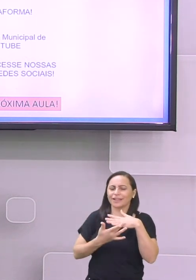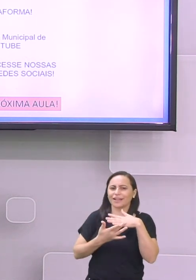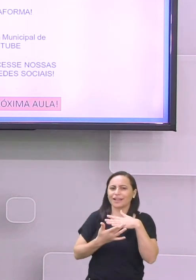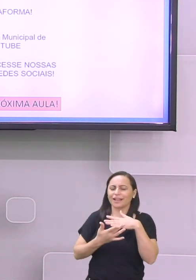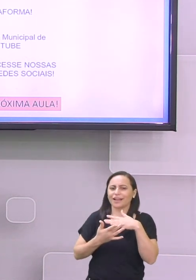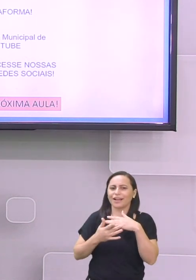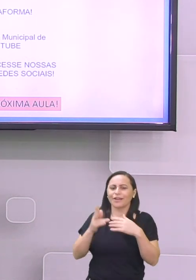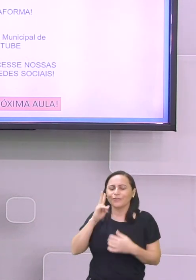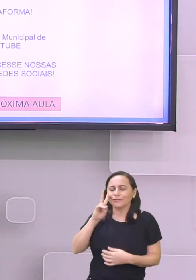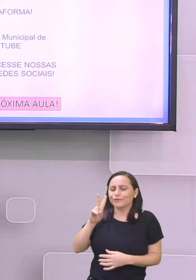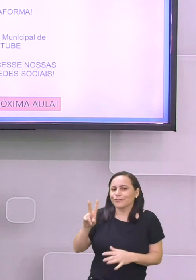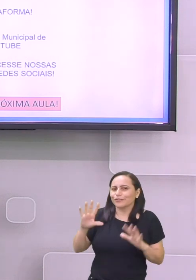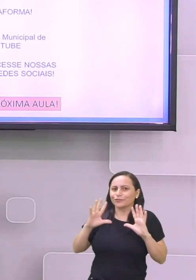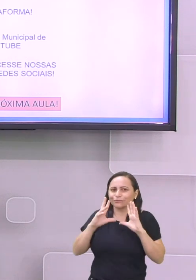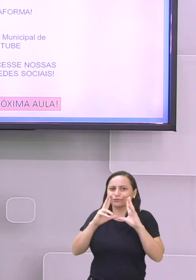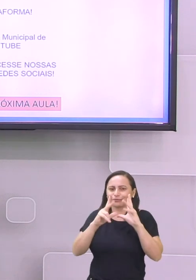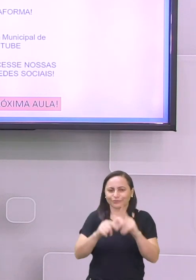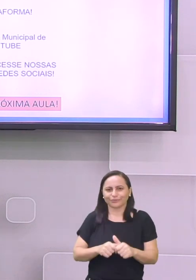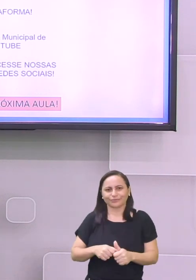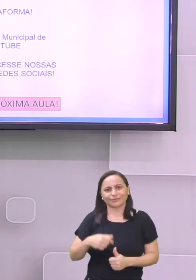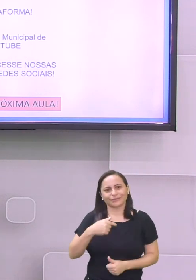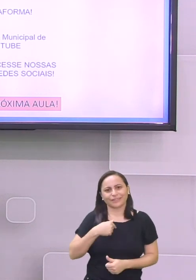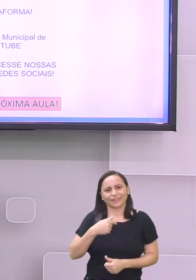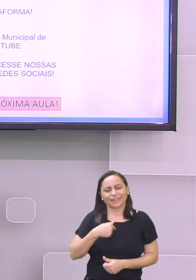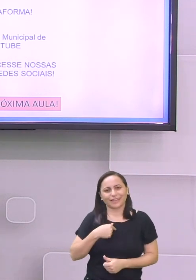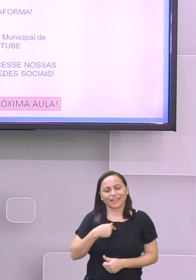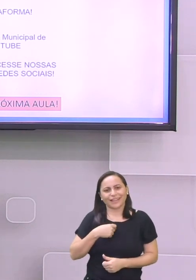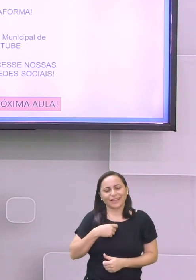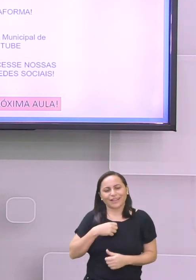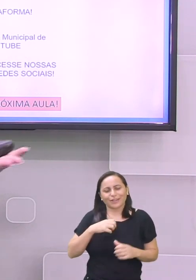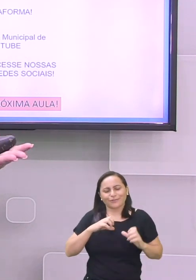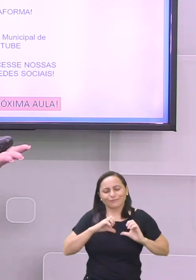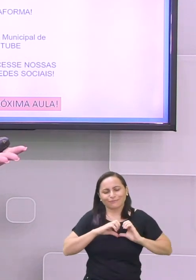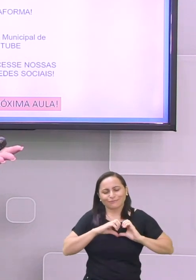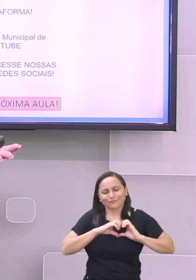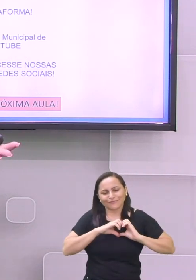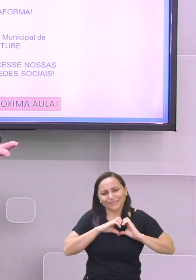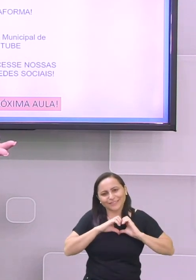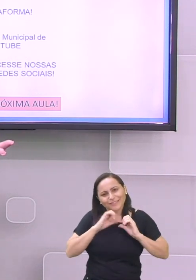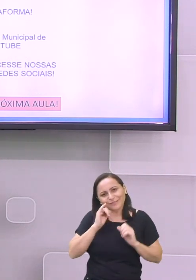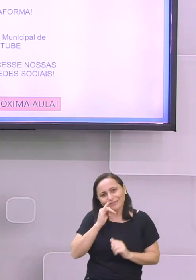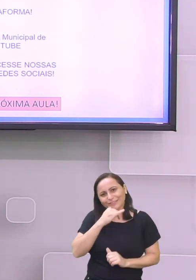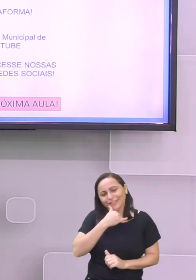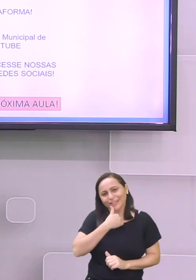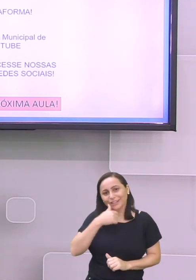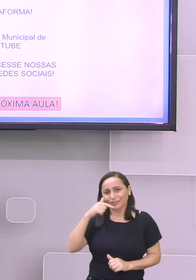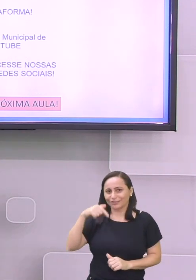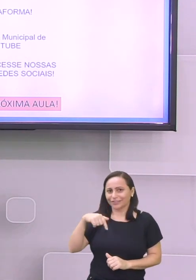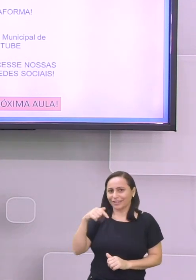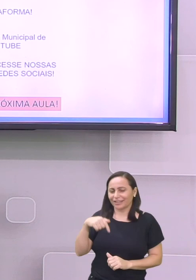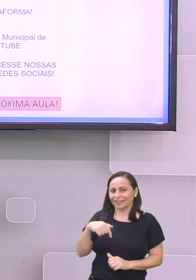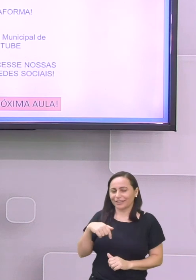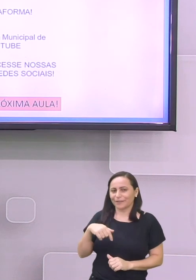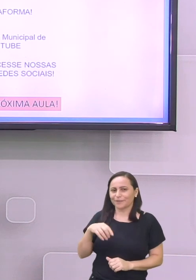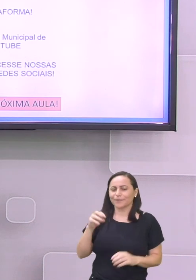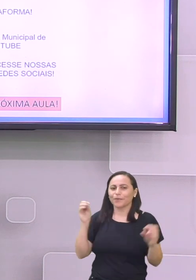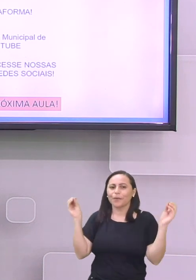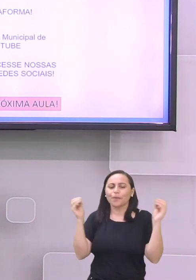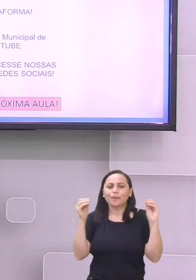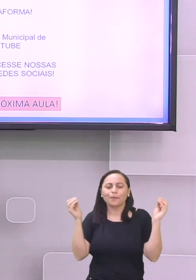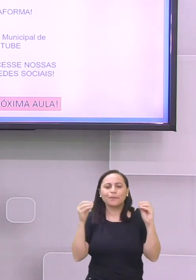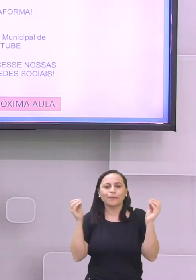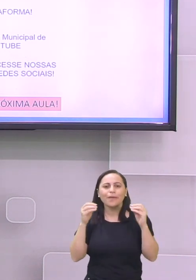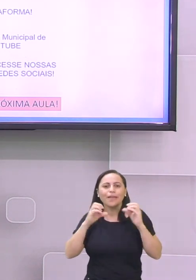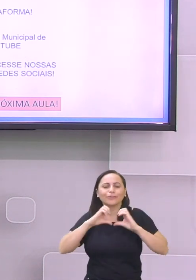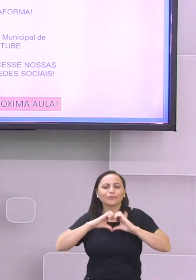dentro de tudo. Eu, com o coração doendo, vou ficando por aqui. Mas deixo meu beijinho no coração,